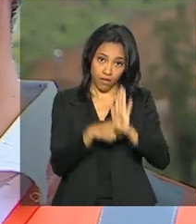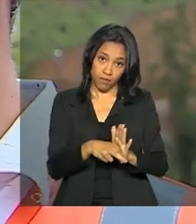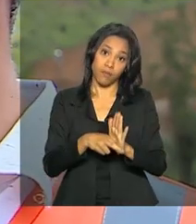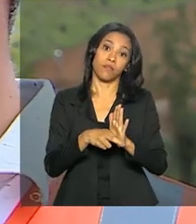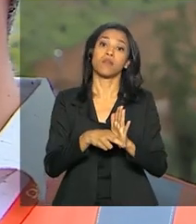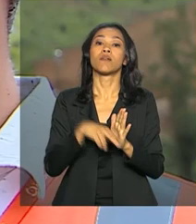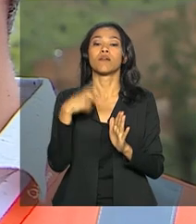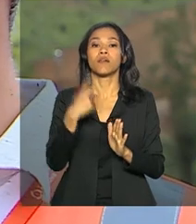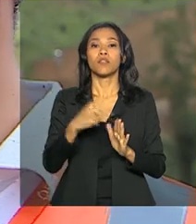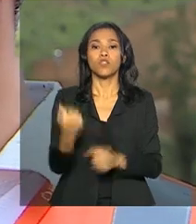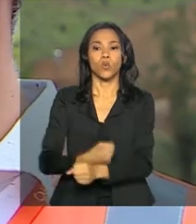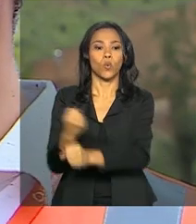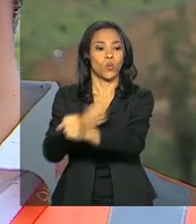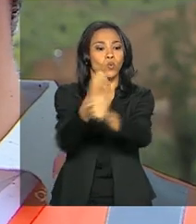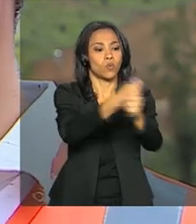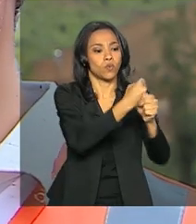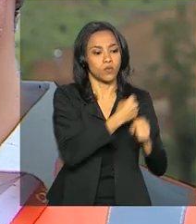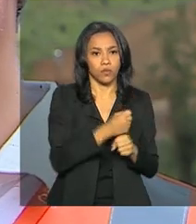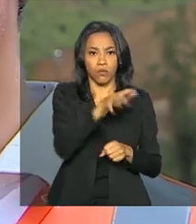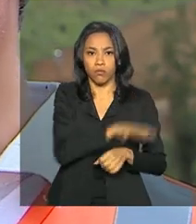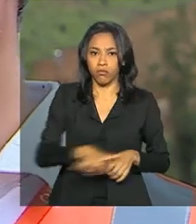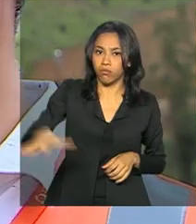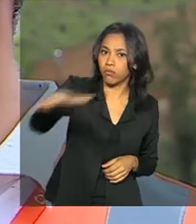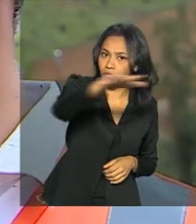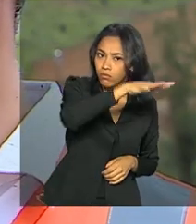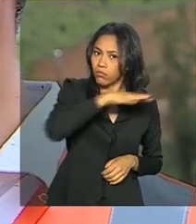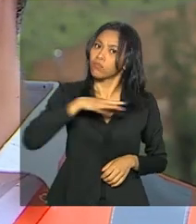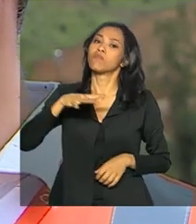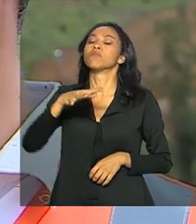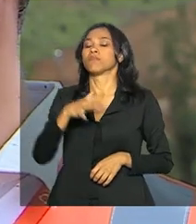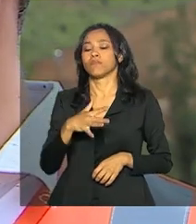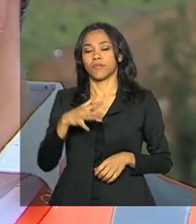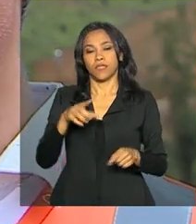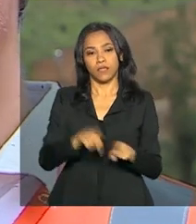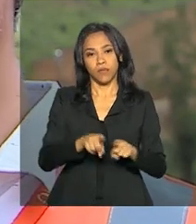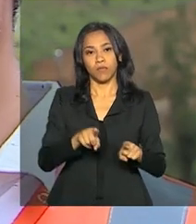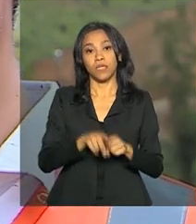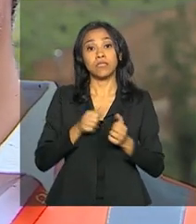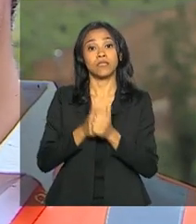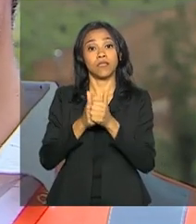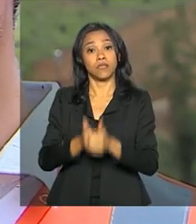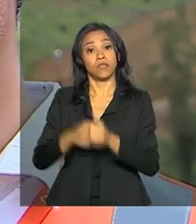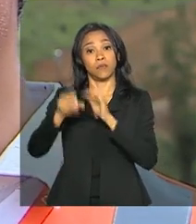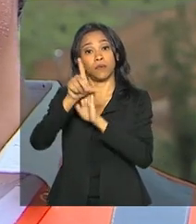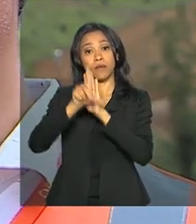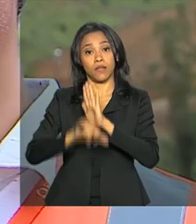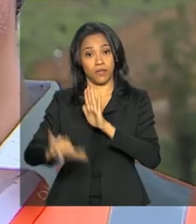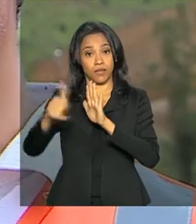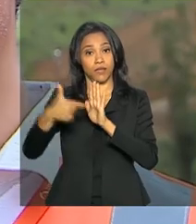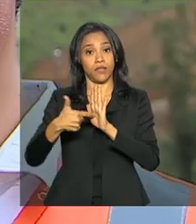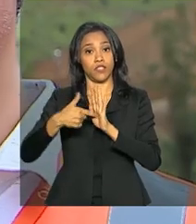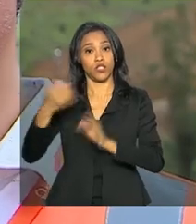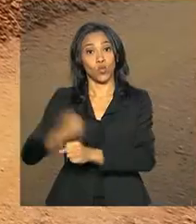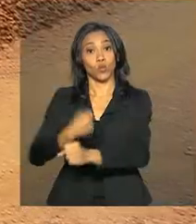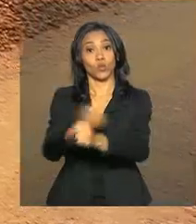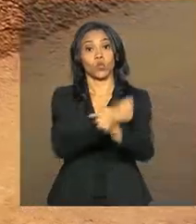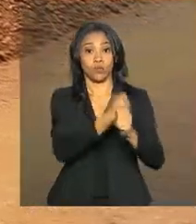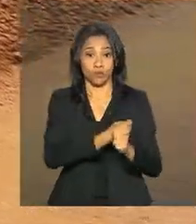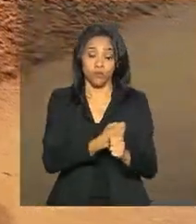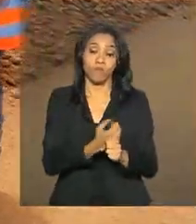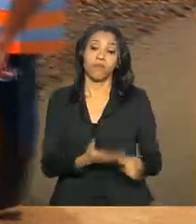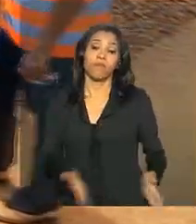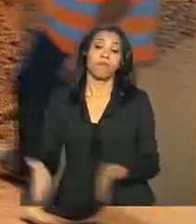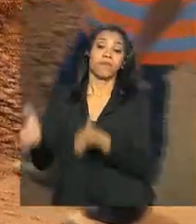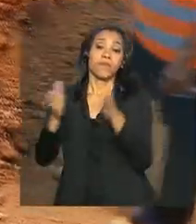de código de posturas, né, e a legislação urbanística de Mariana. Para